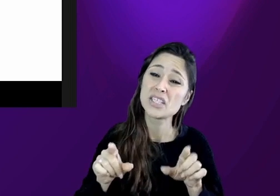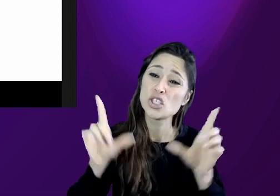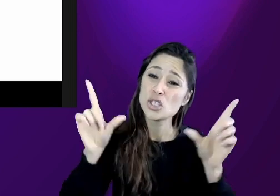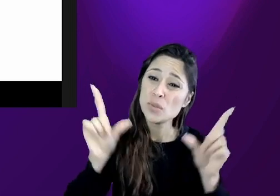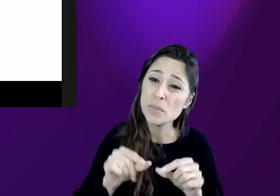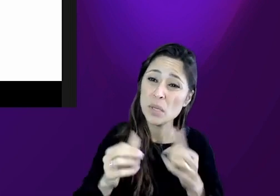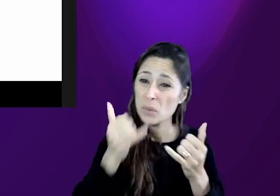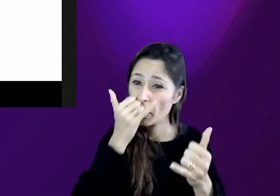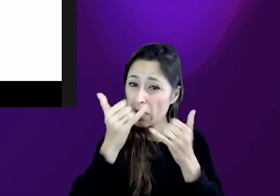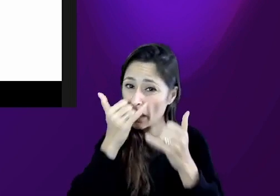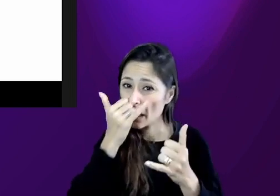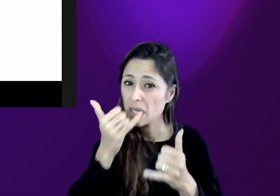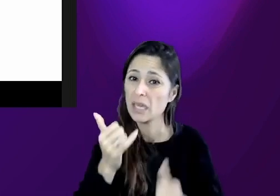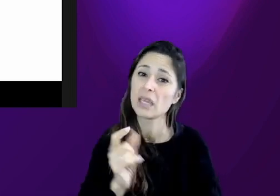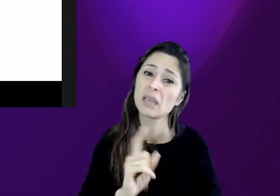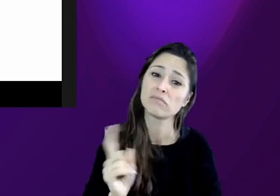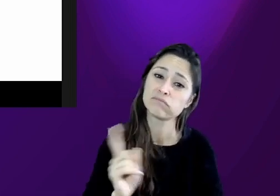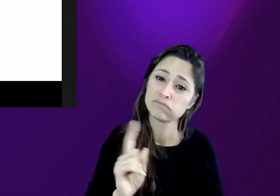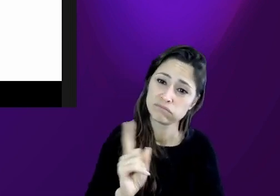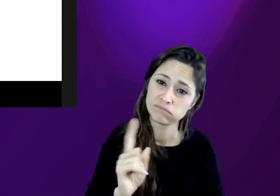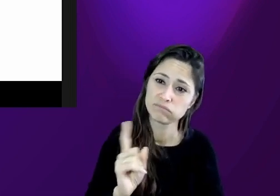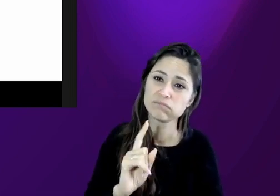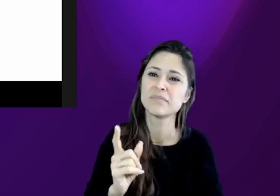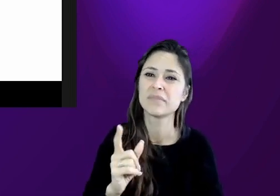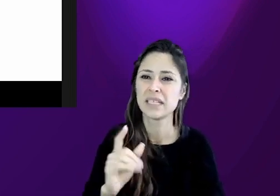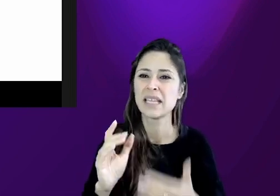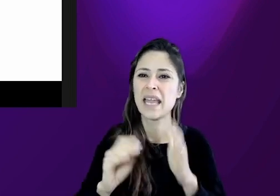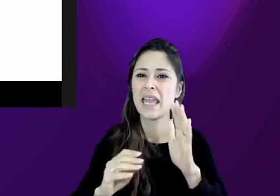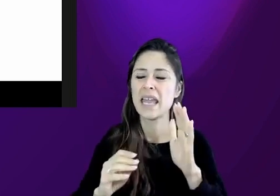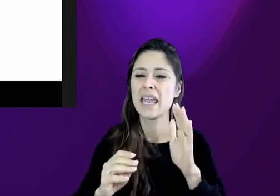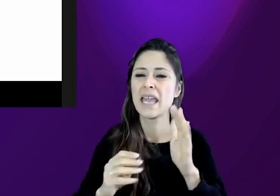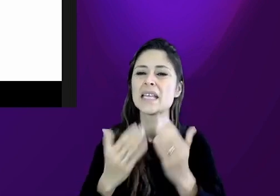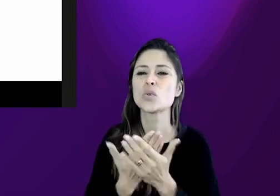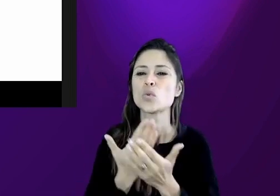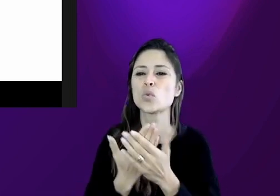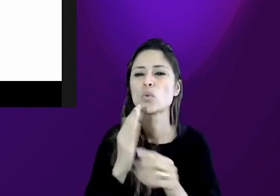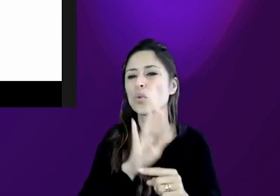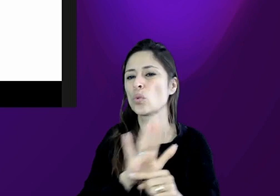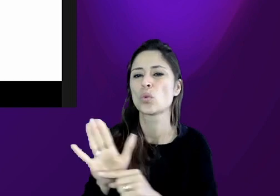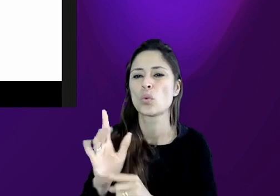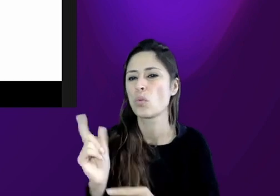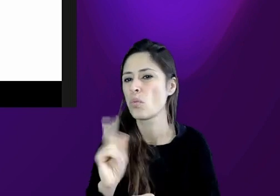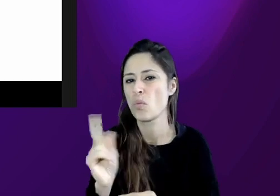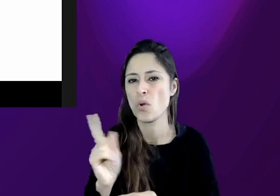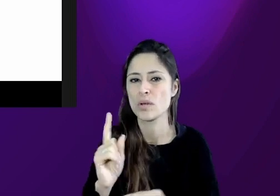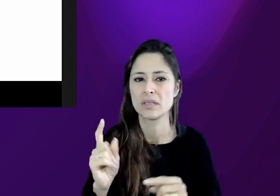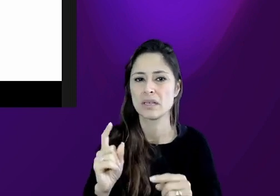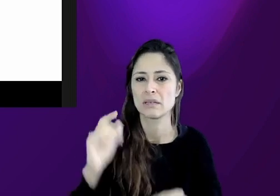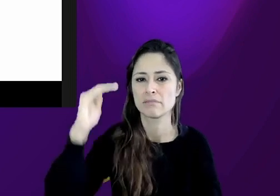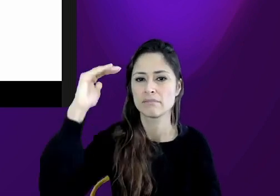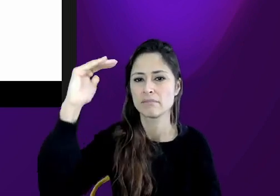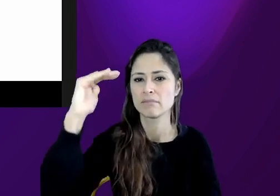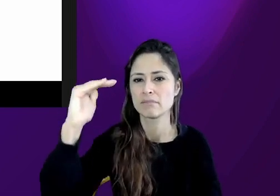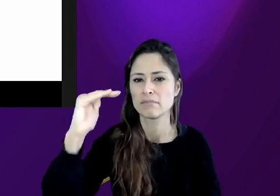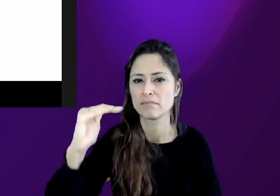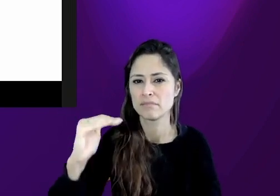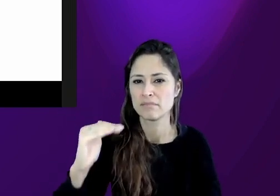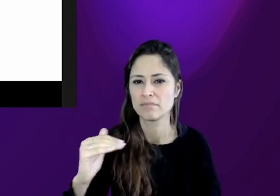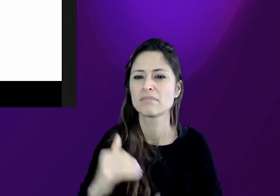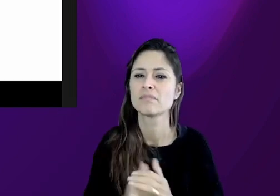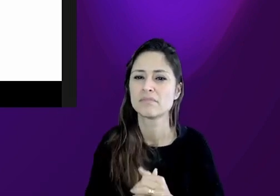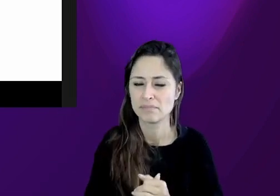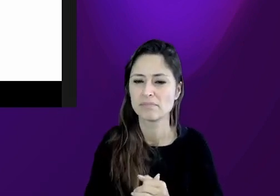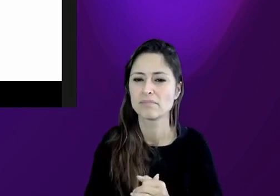fístulas, sangramento, conversão para cirurgia aberta, disfunções pélvicas e a qualidade de peça